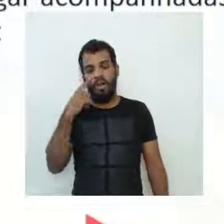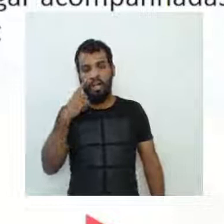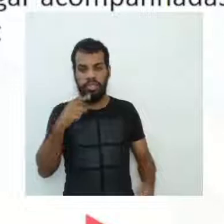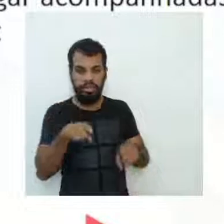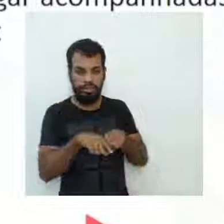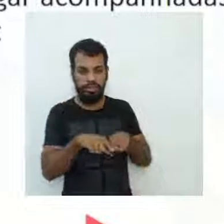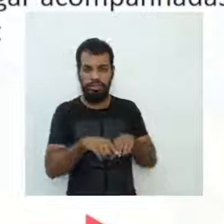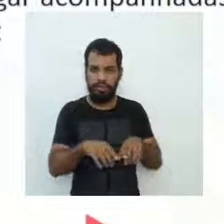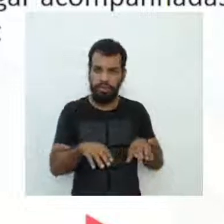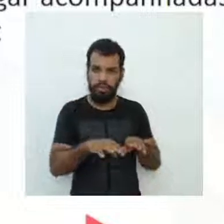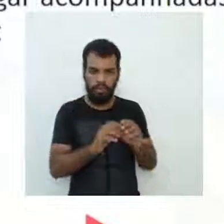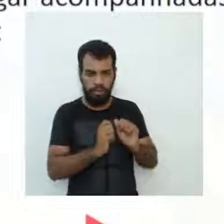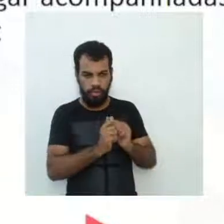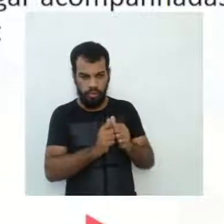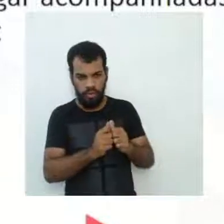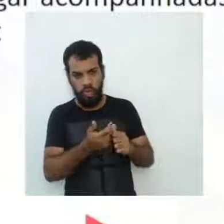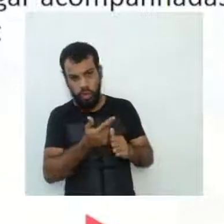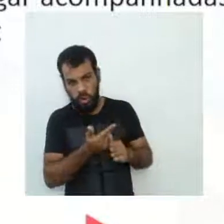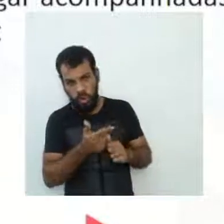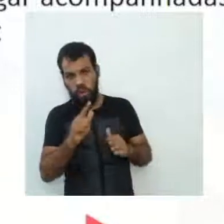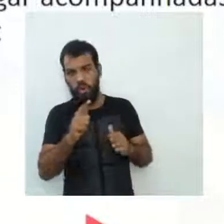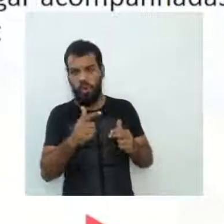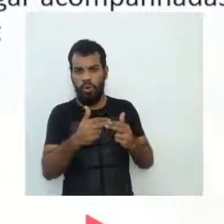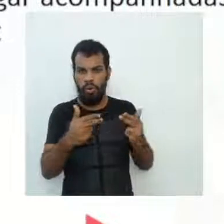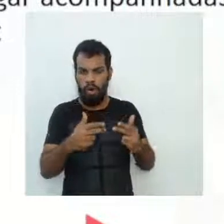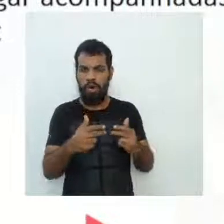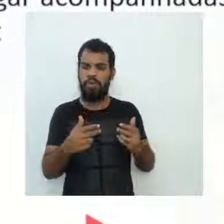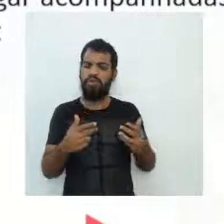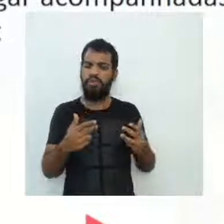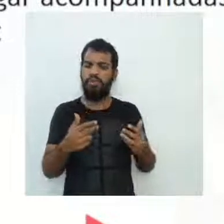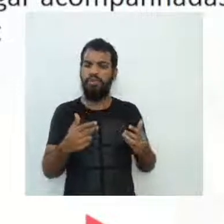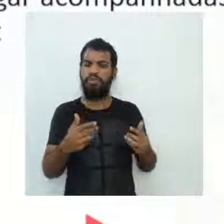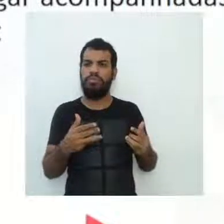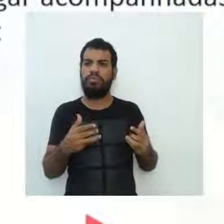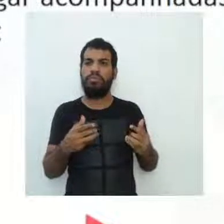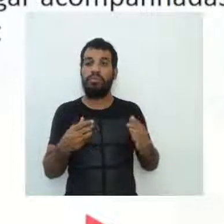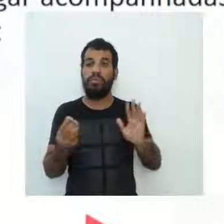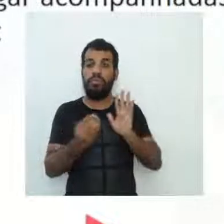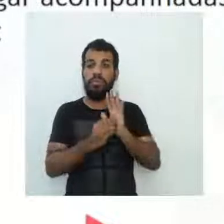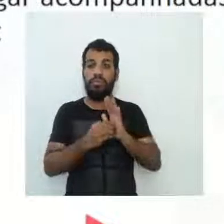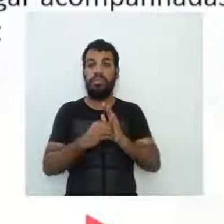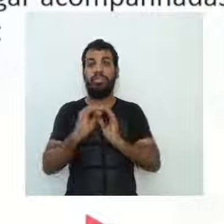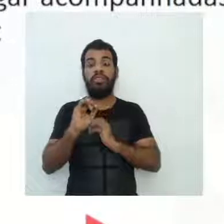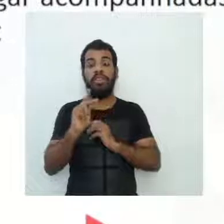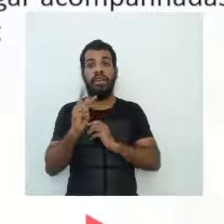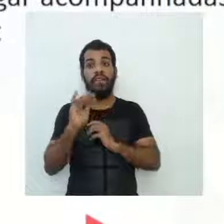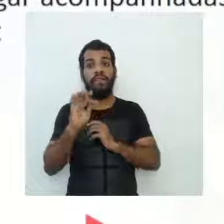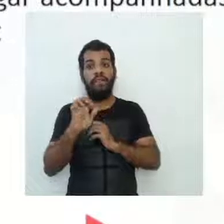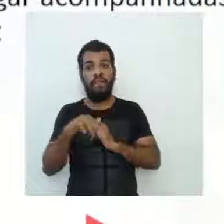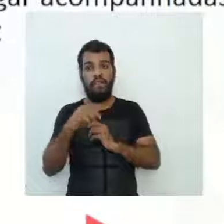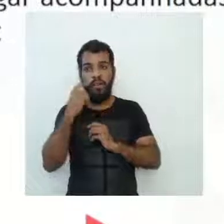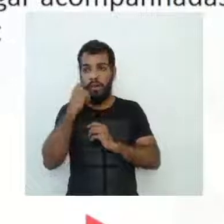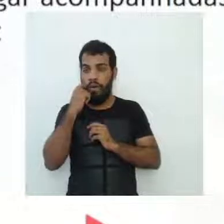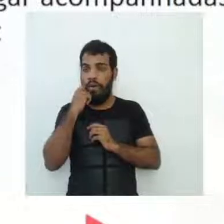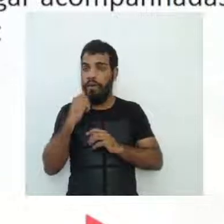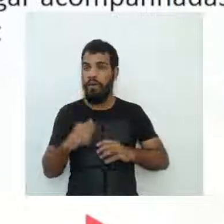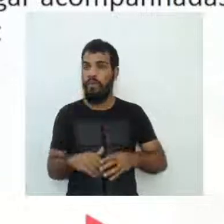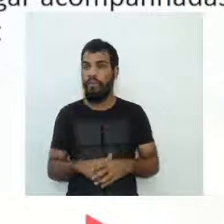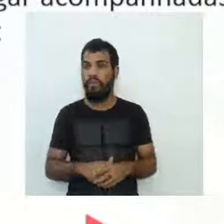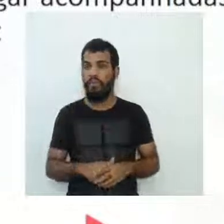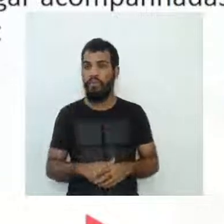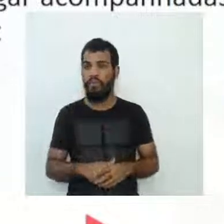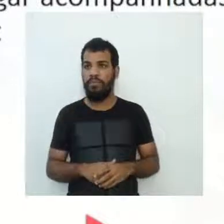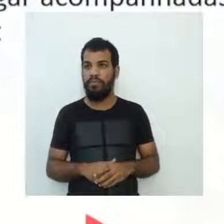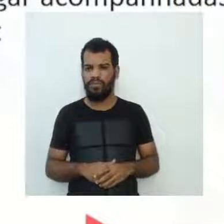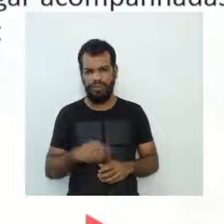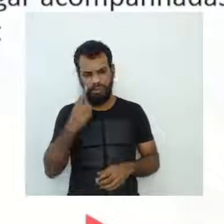vogal acompanhadas por outra com a mesma vogal, acrescenta-se o hífen. Olha aí, ó, micro-ondas. Viu